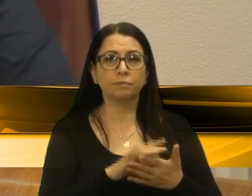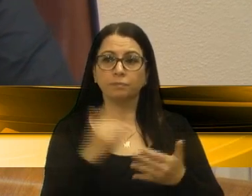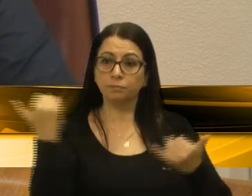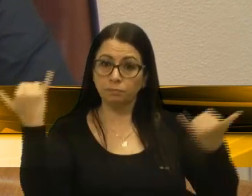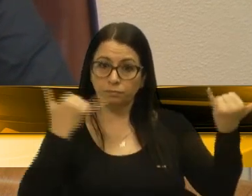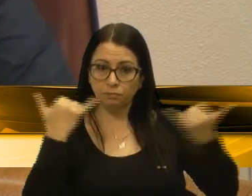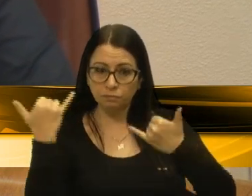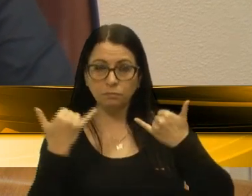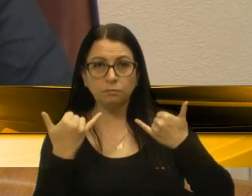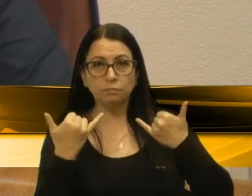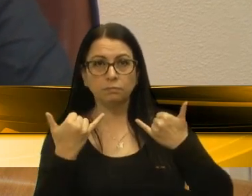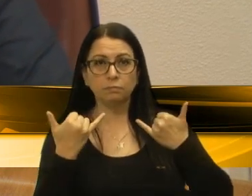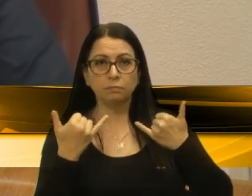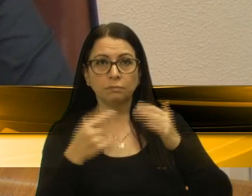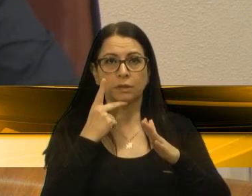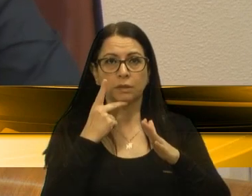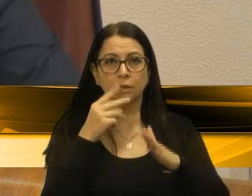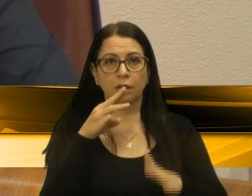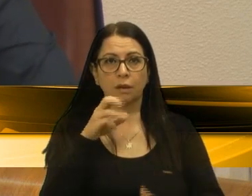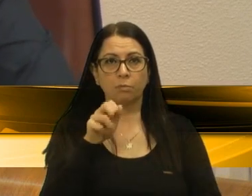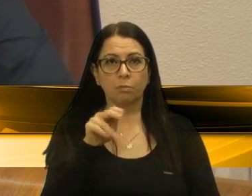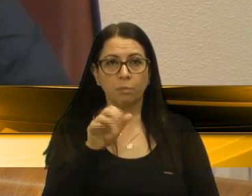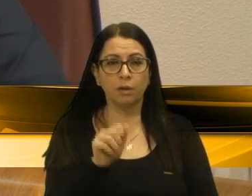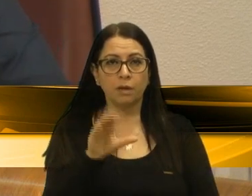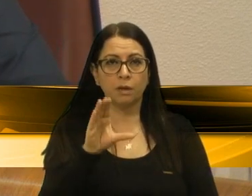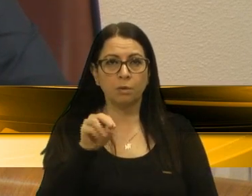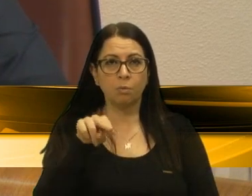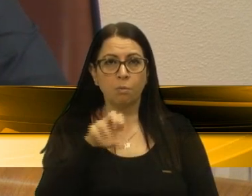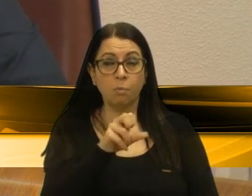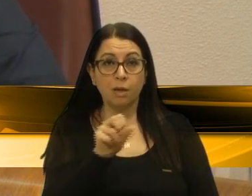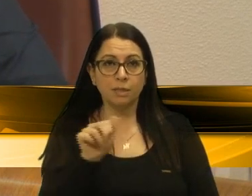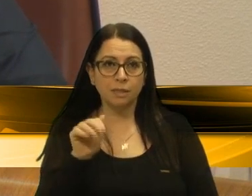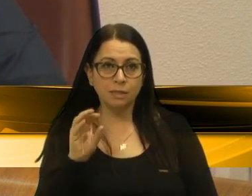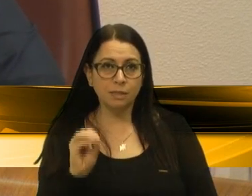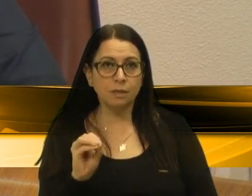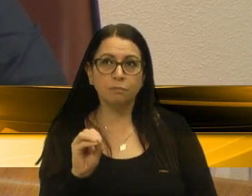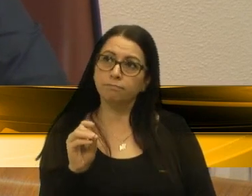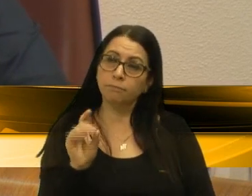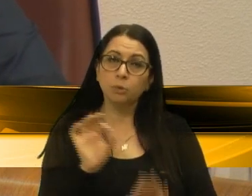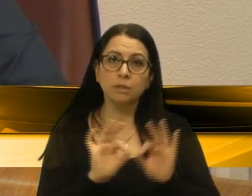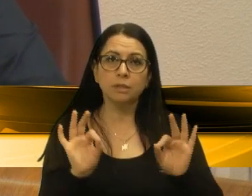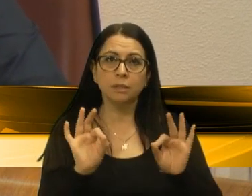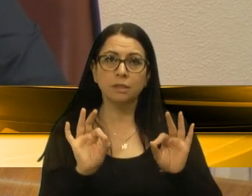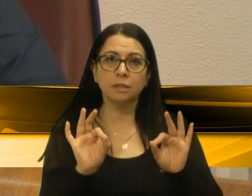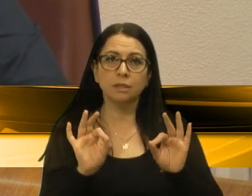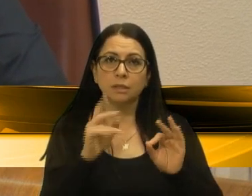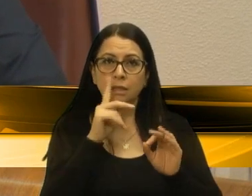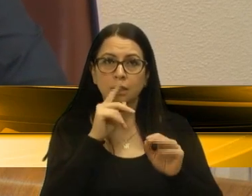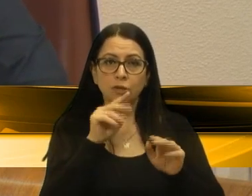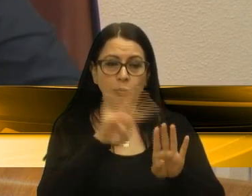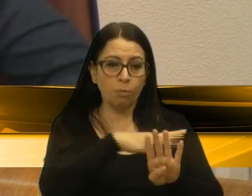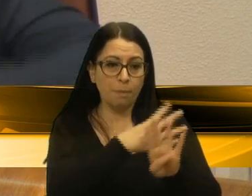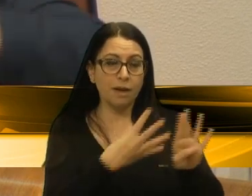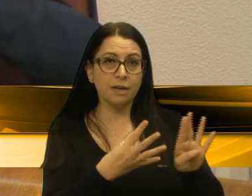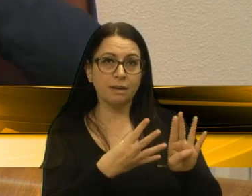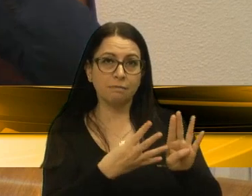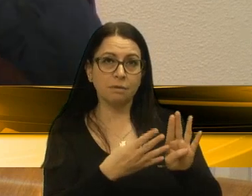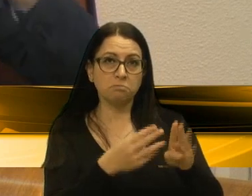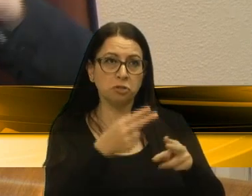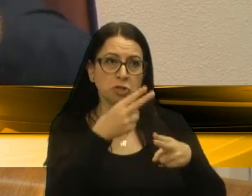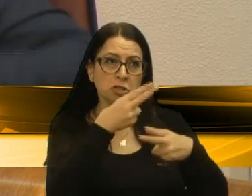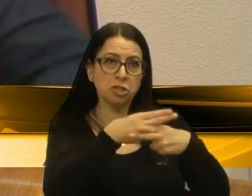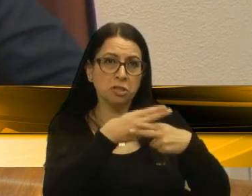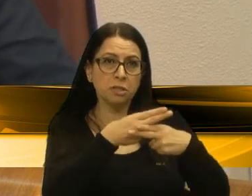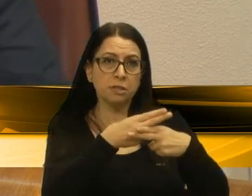uma exigência minha como secretário, que tenha uma vida pregressa, não trabalhando no poder público, trabalhando na iniciativa privada, ao qual